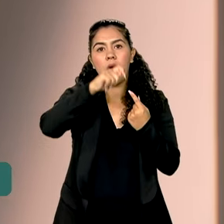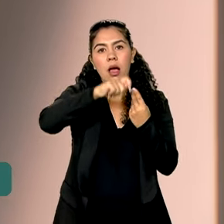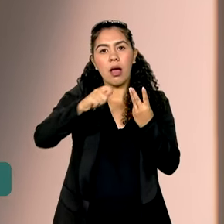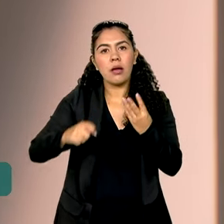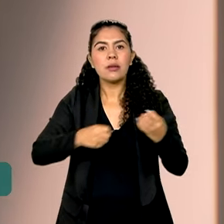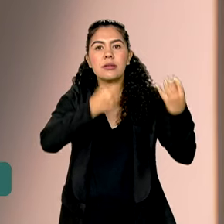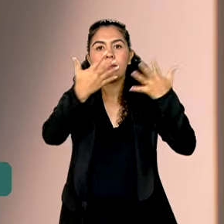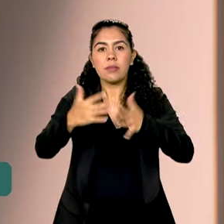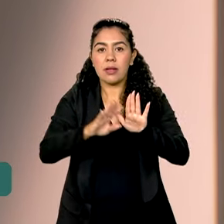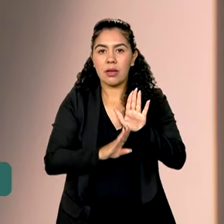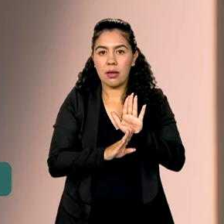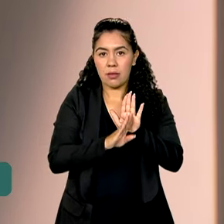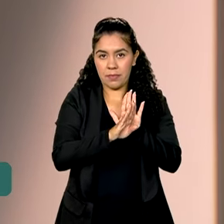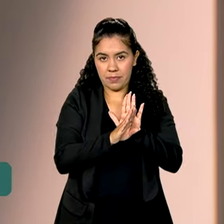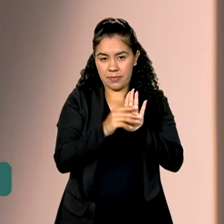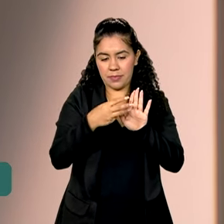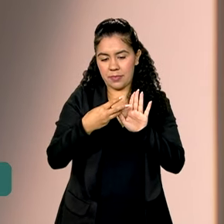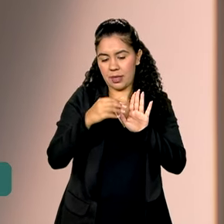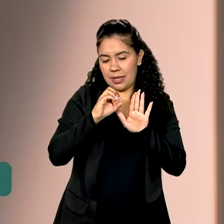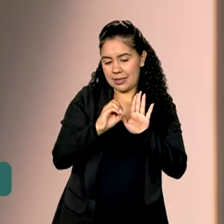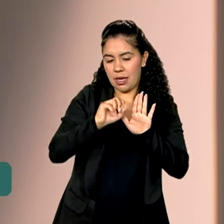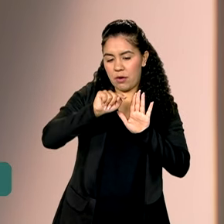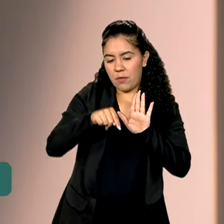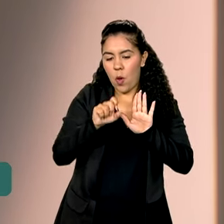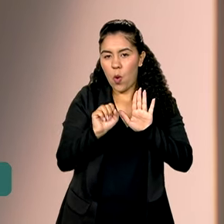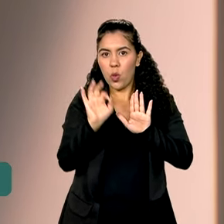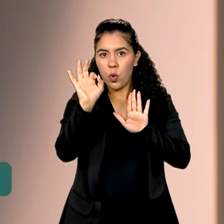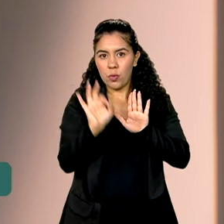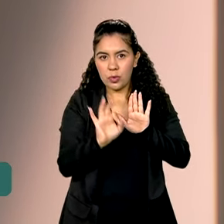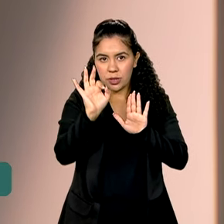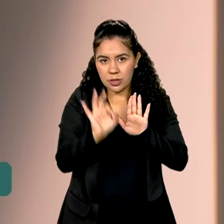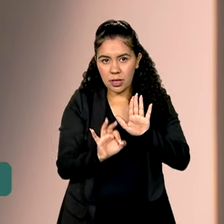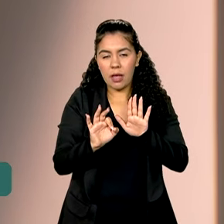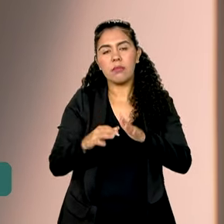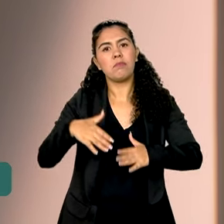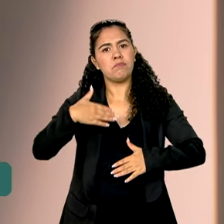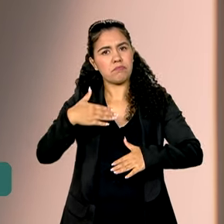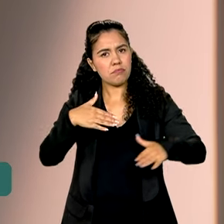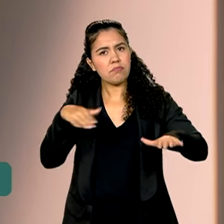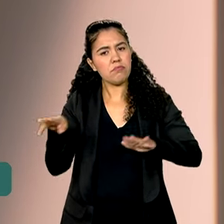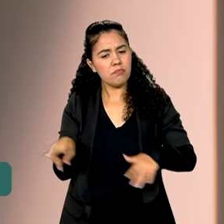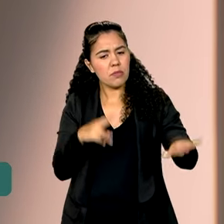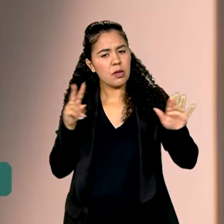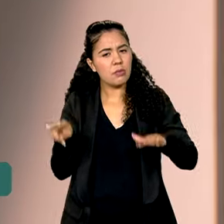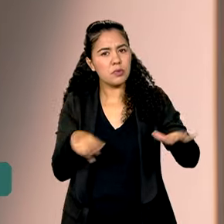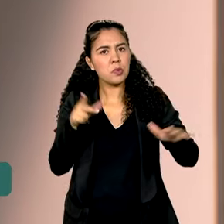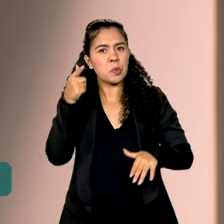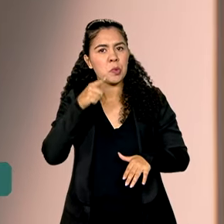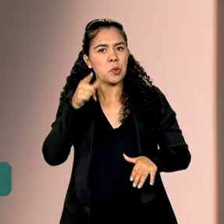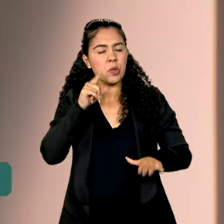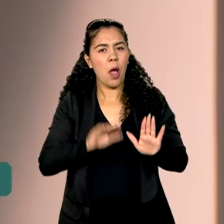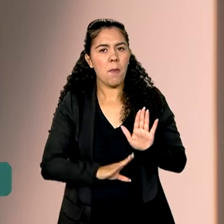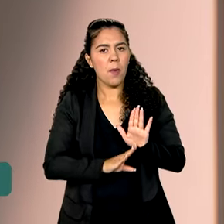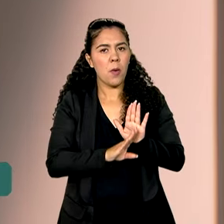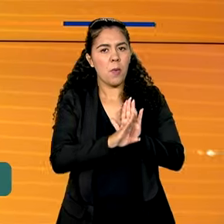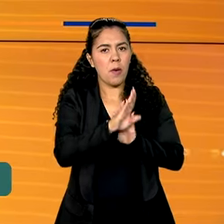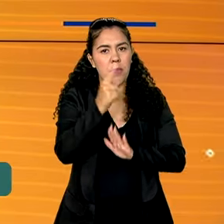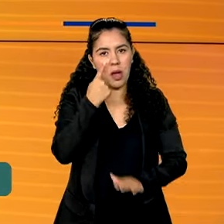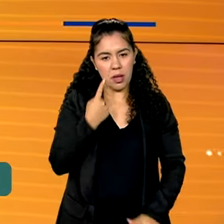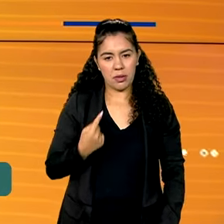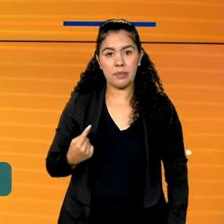de 0,8%. E a cada semana, o mercado tem revisado para cima a sua